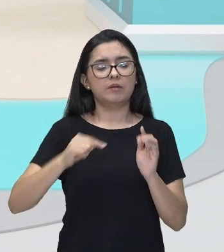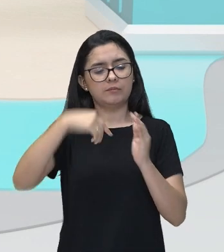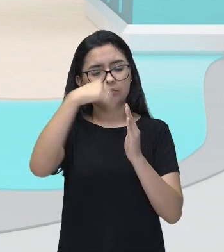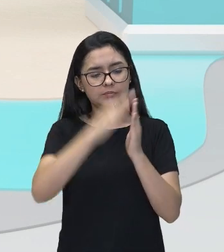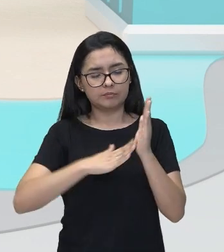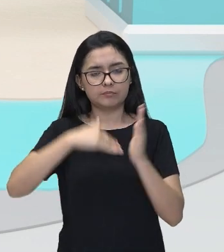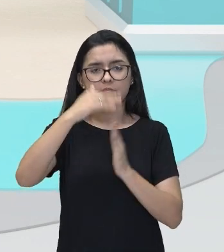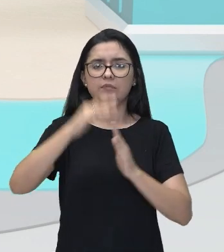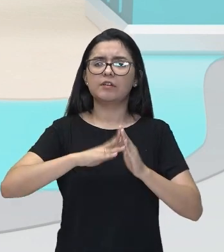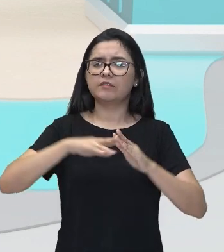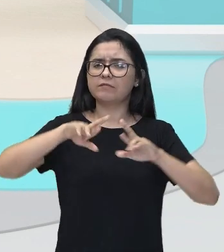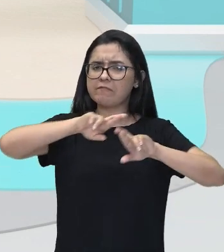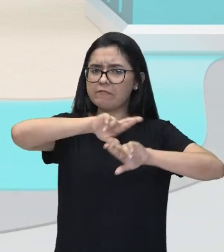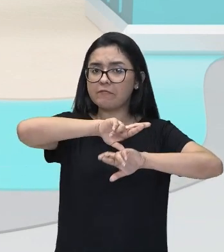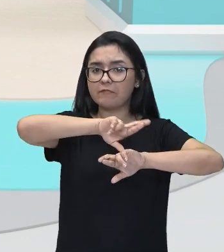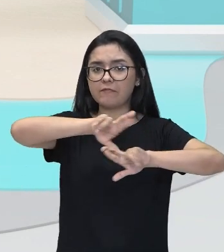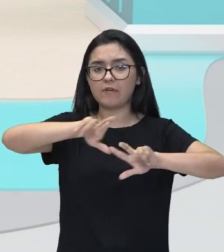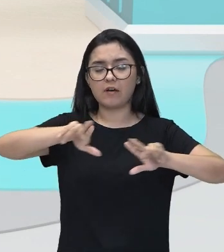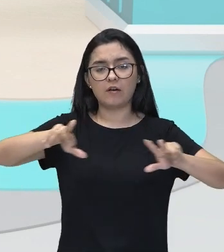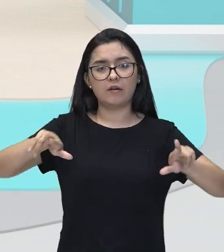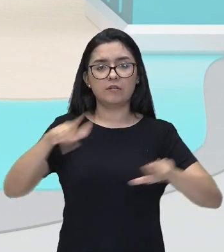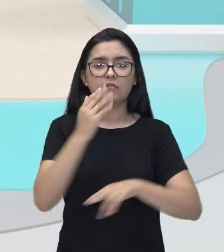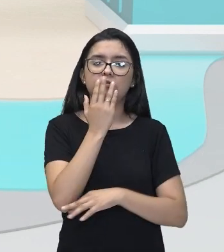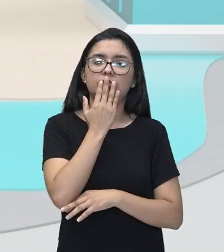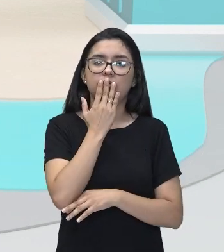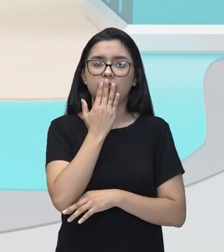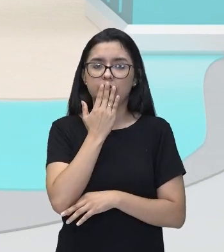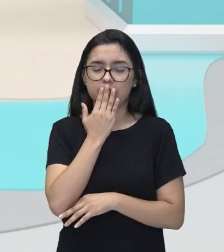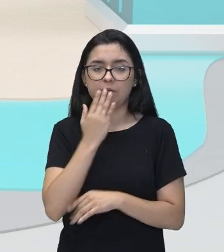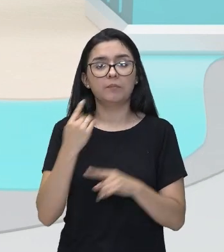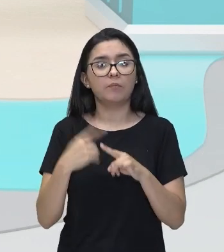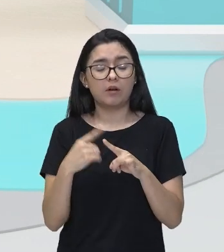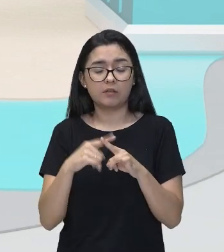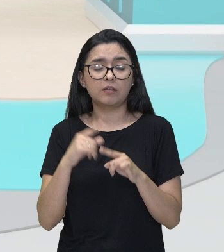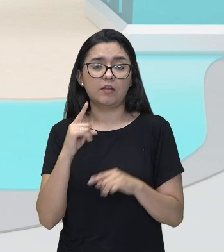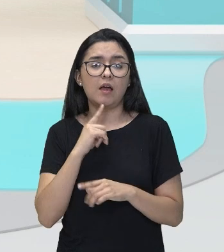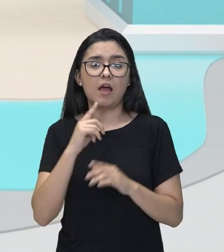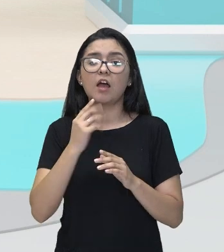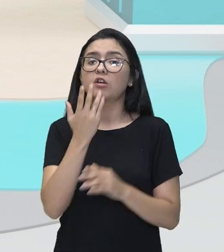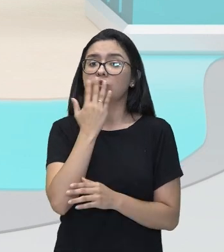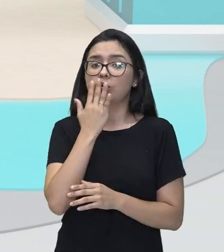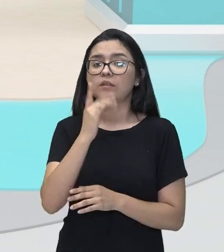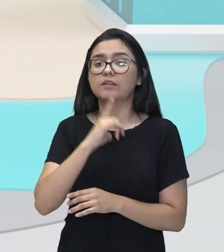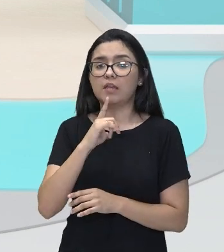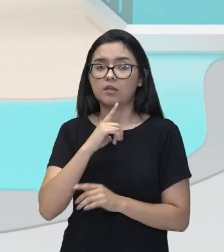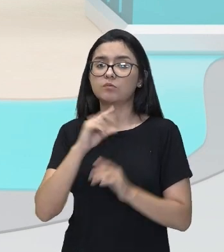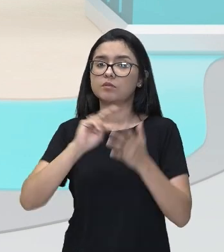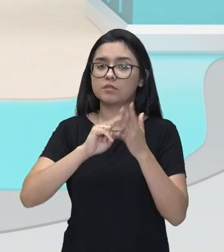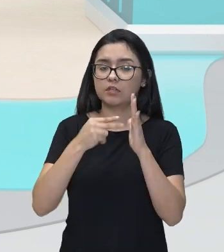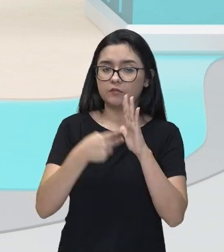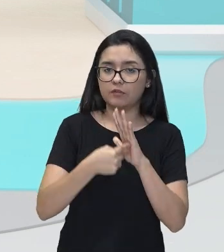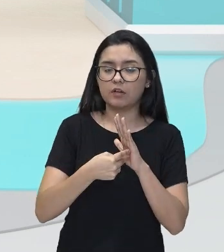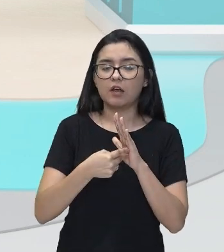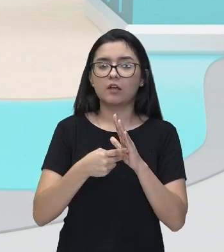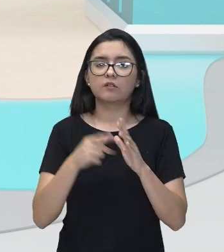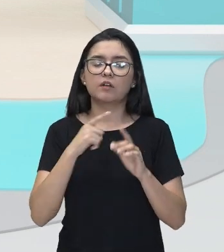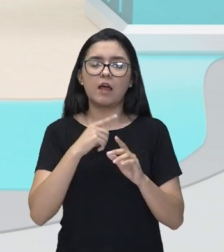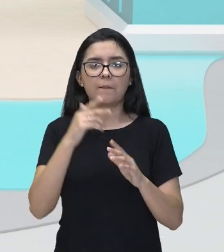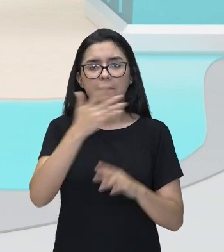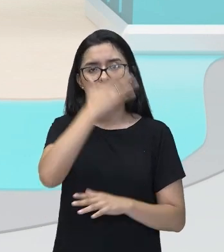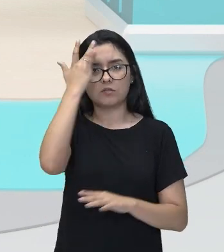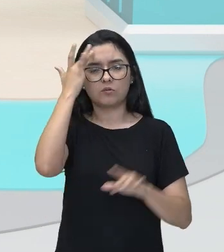muitas cores, porque as cores também têm uma representação, ela causa uma emoção no